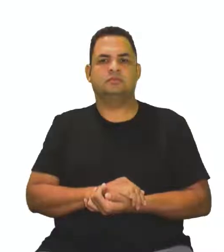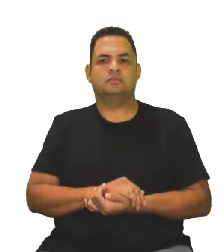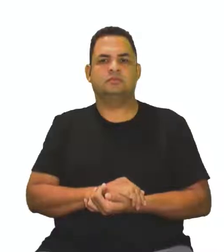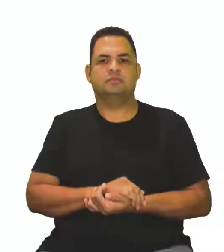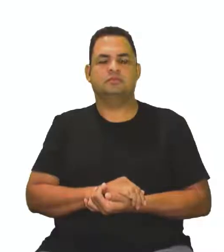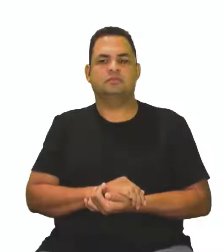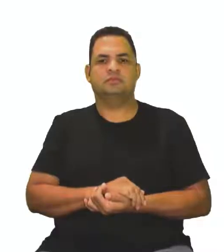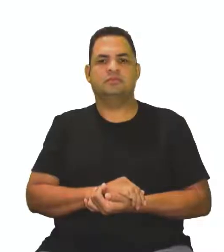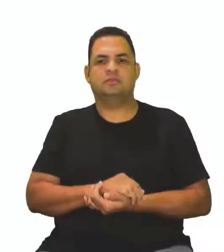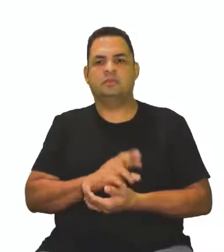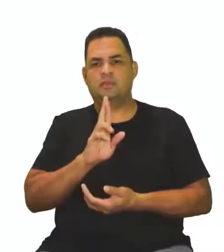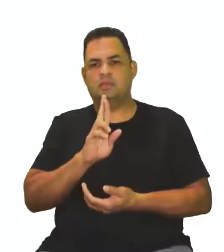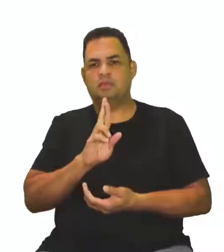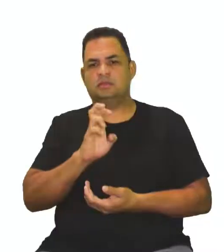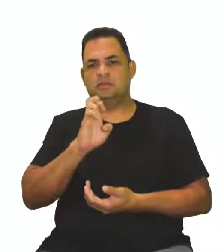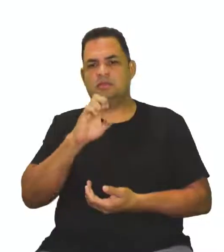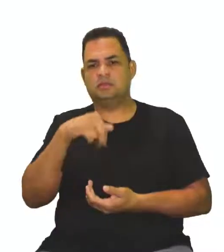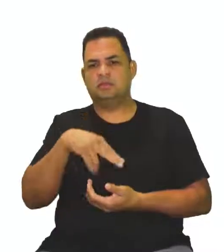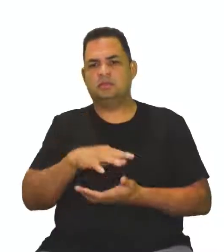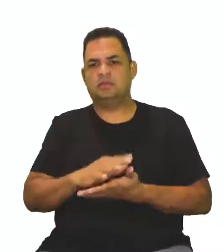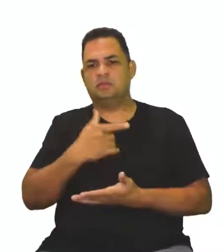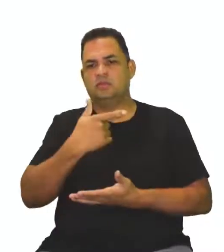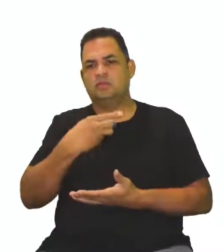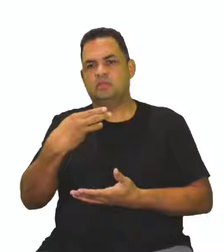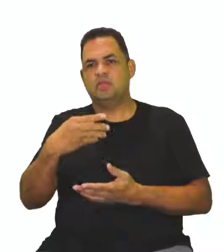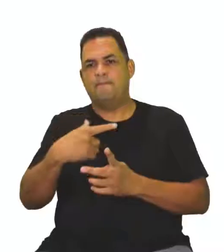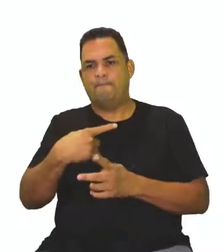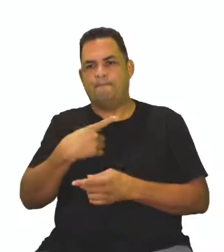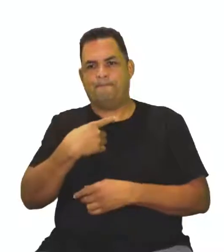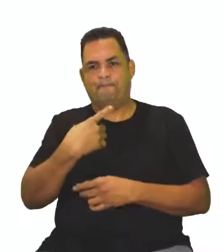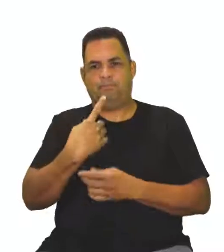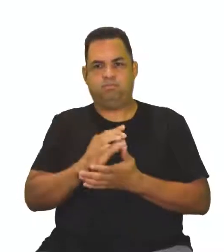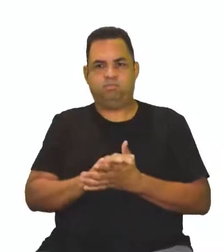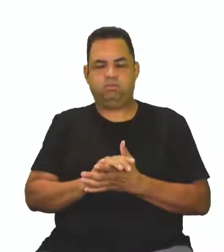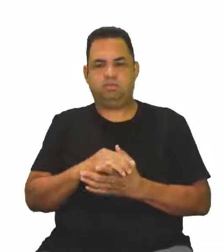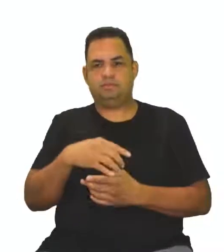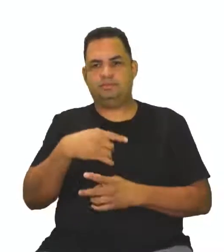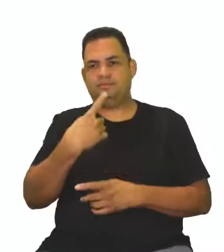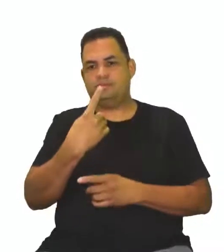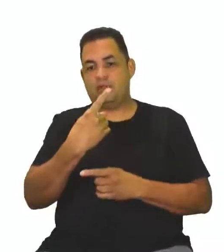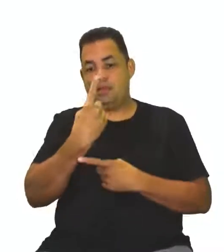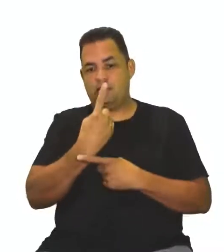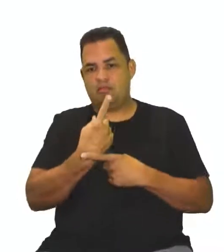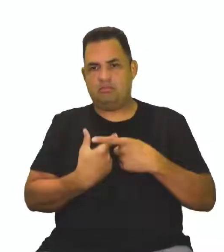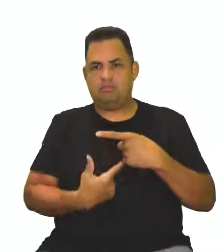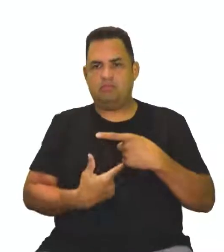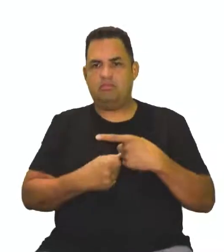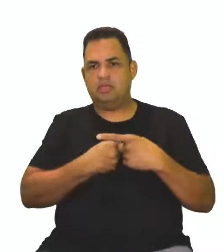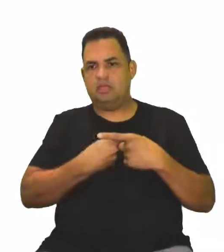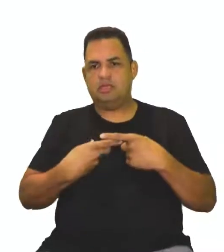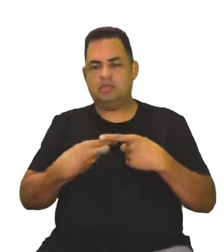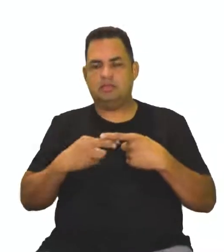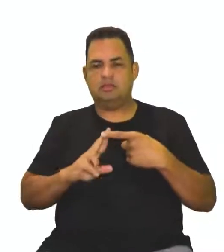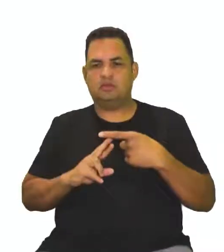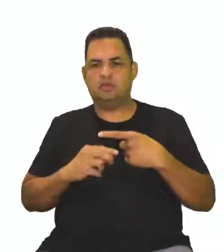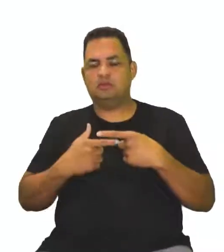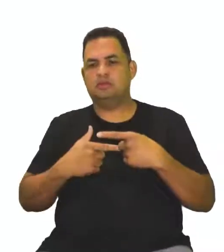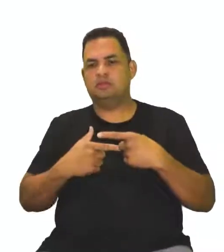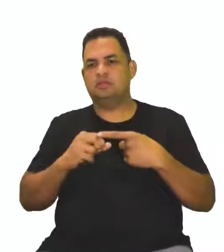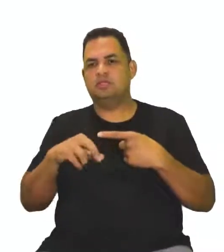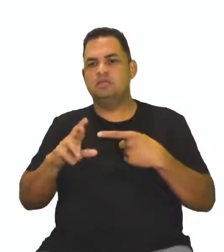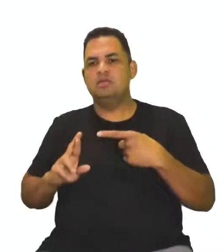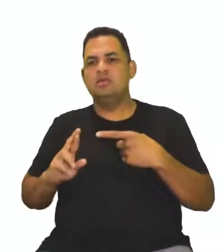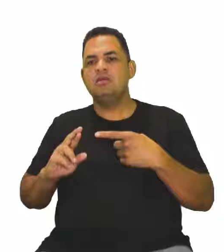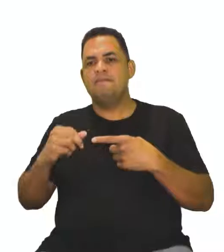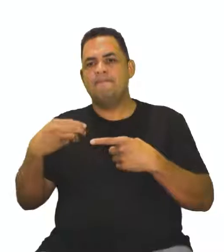E a resistência equivalente a 2,3 é a soma inversa das resistências R2 e R3. Um